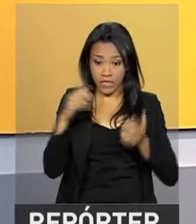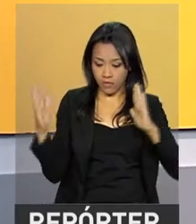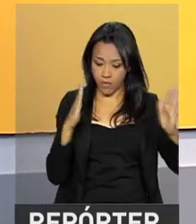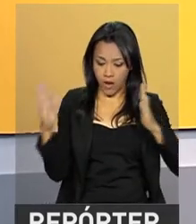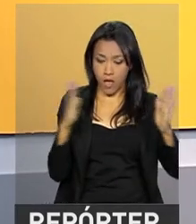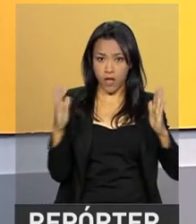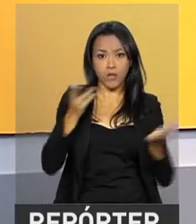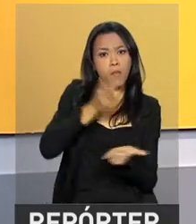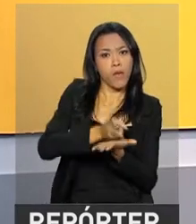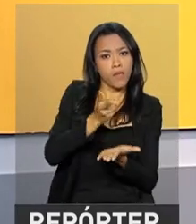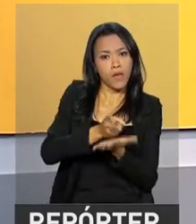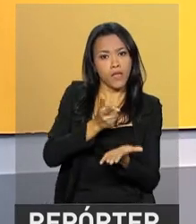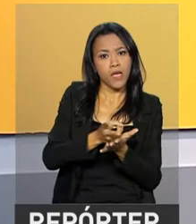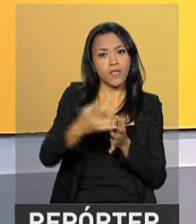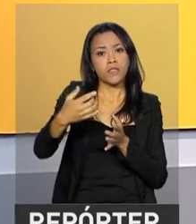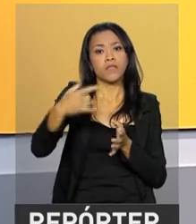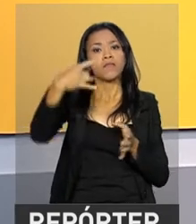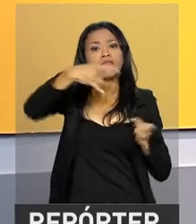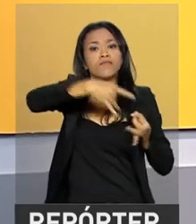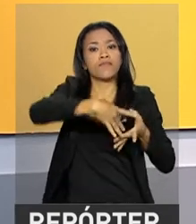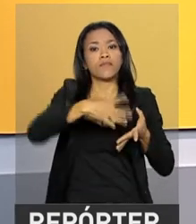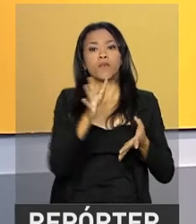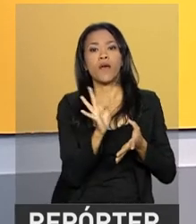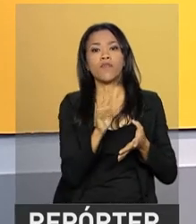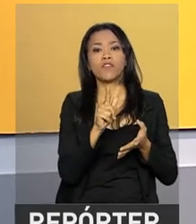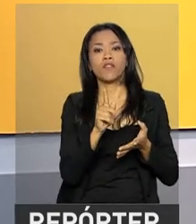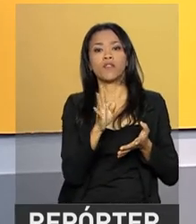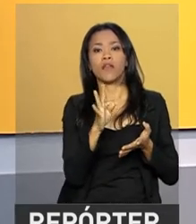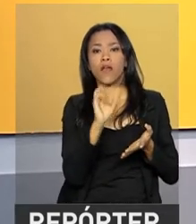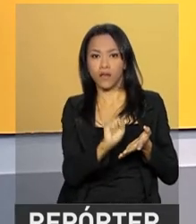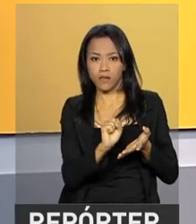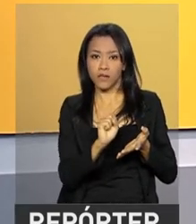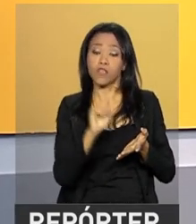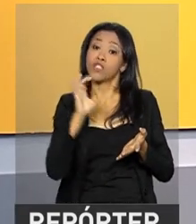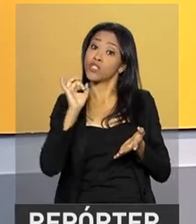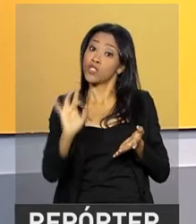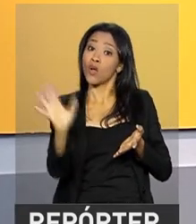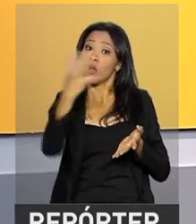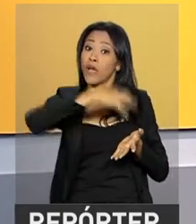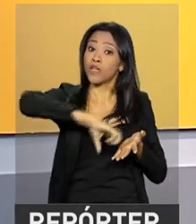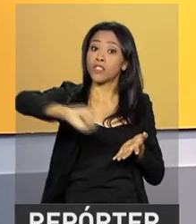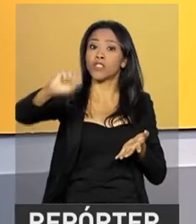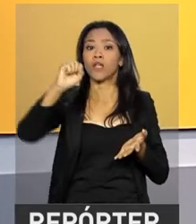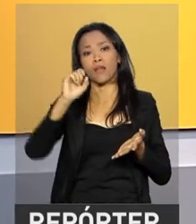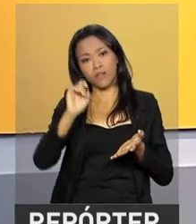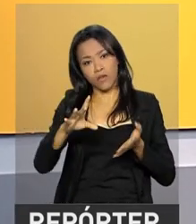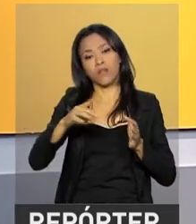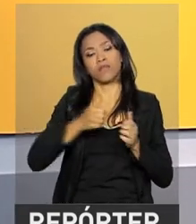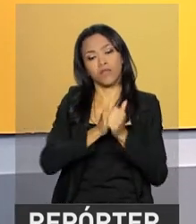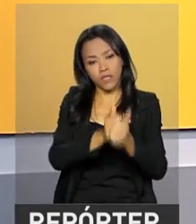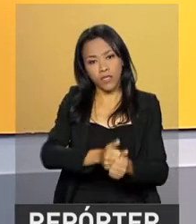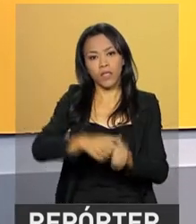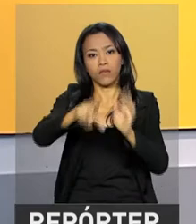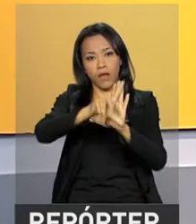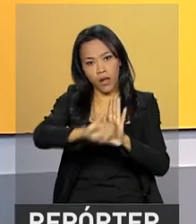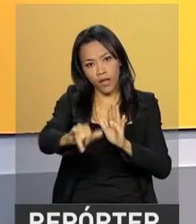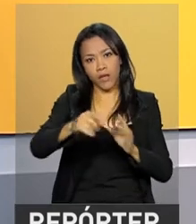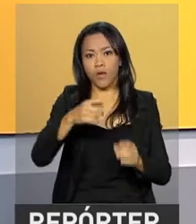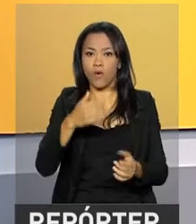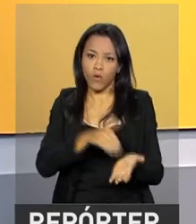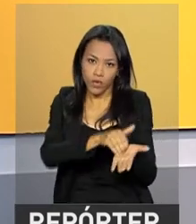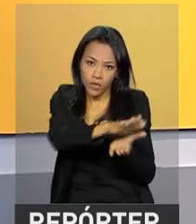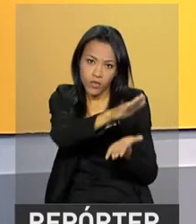permanecem nas contas do fgts e vão poder ser retirados nos casos previstos em lei como demissão sem justa